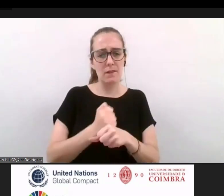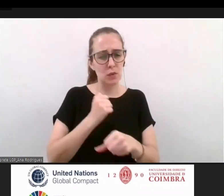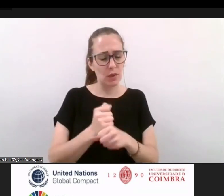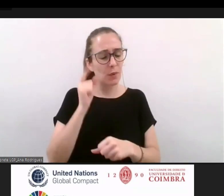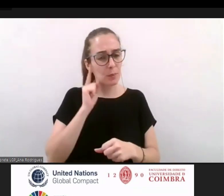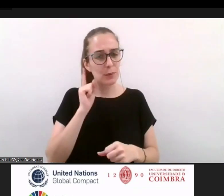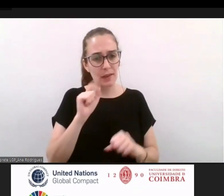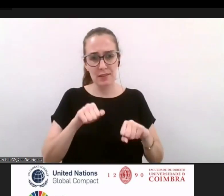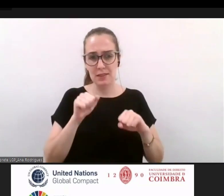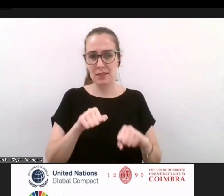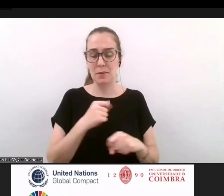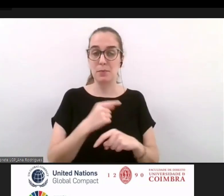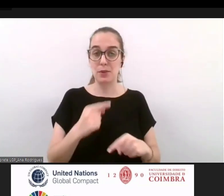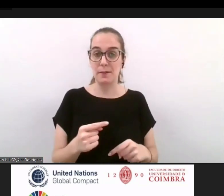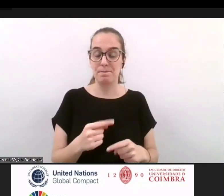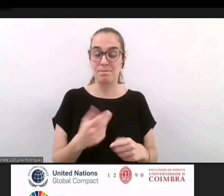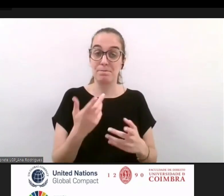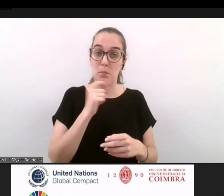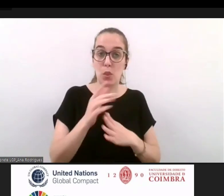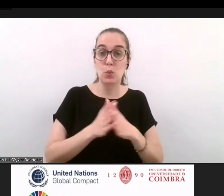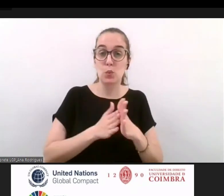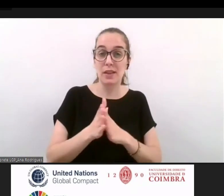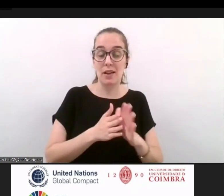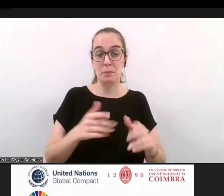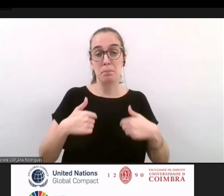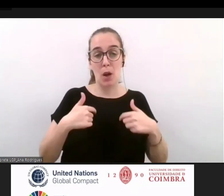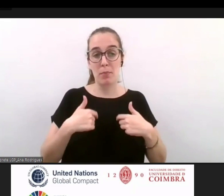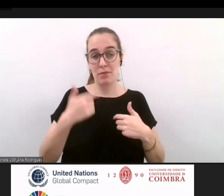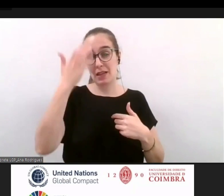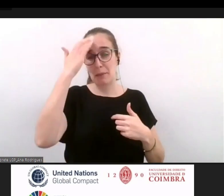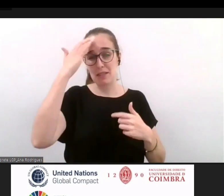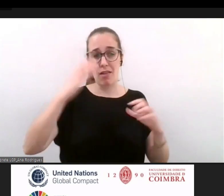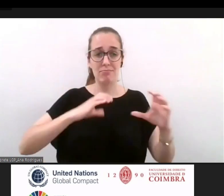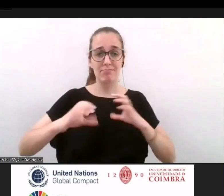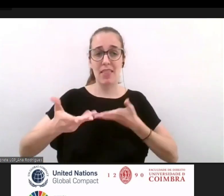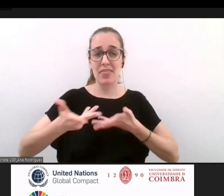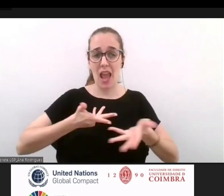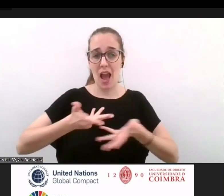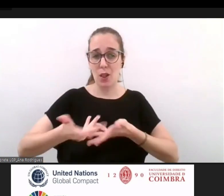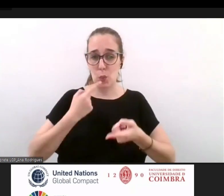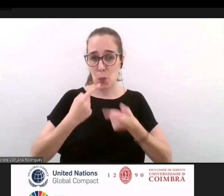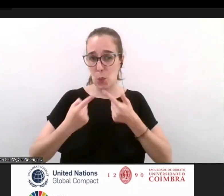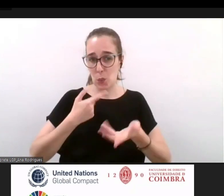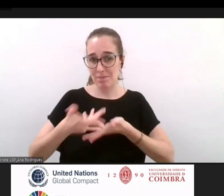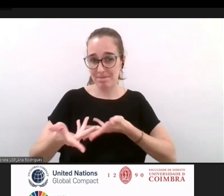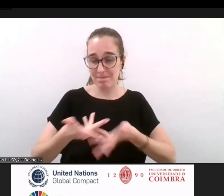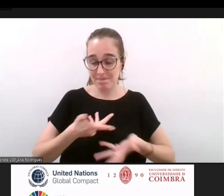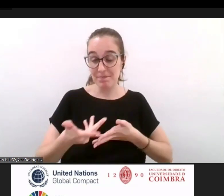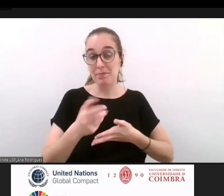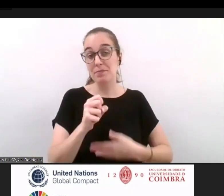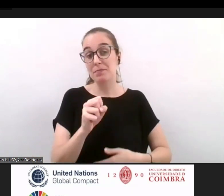através ou usando as suas grandes capacidades de diálogo e também